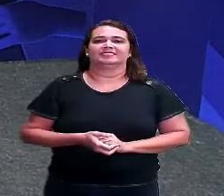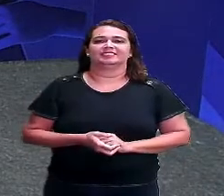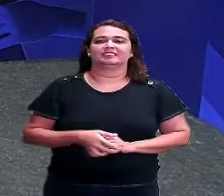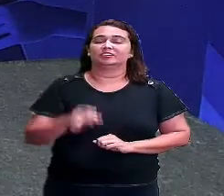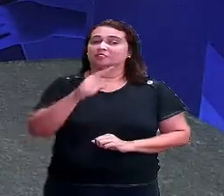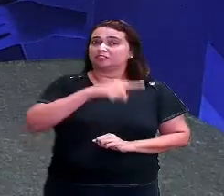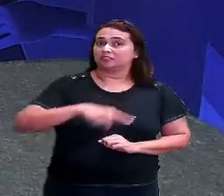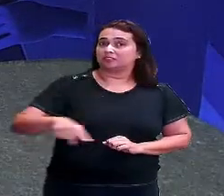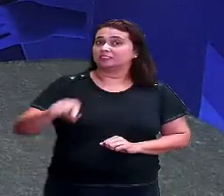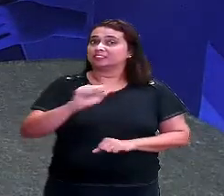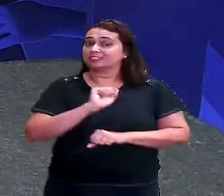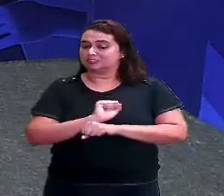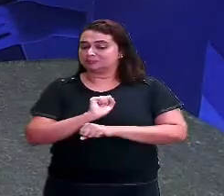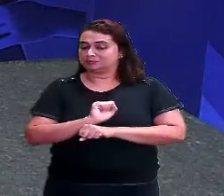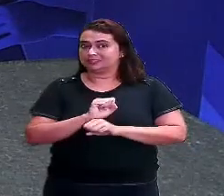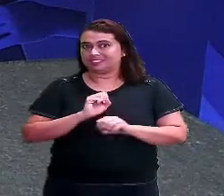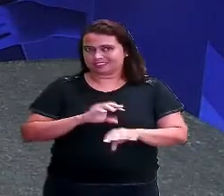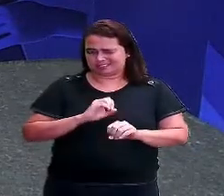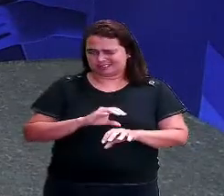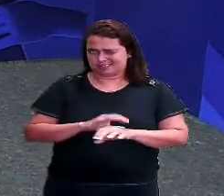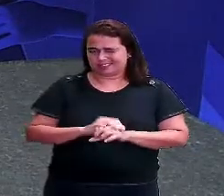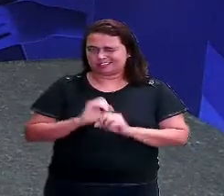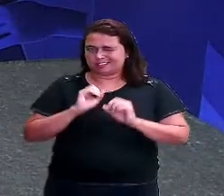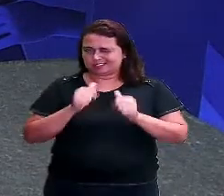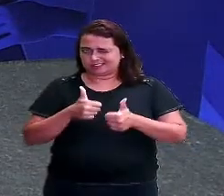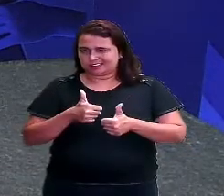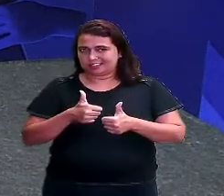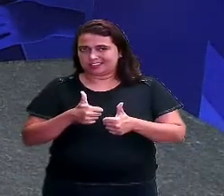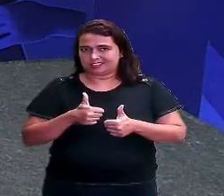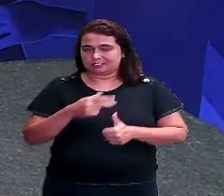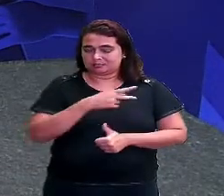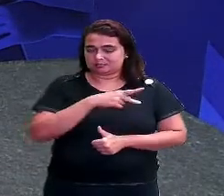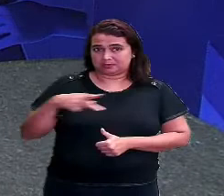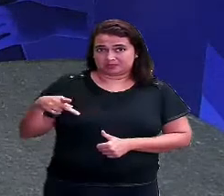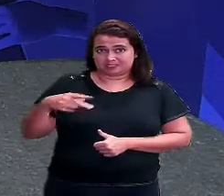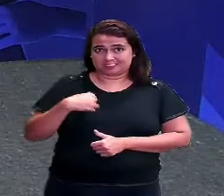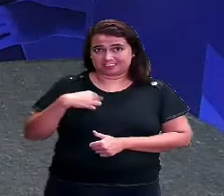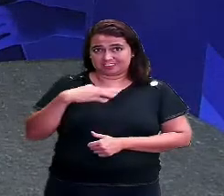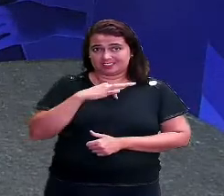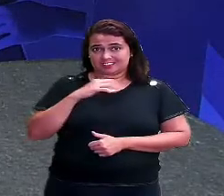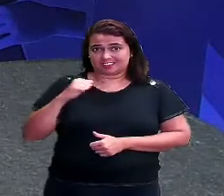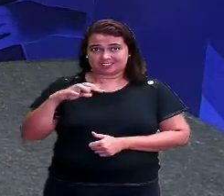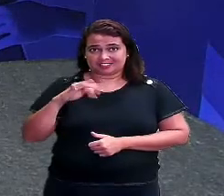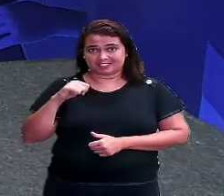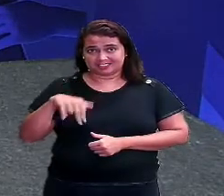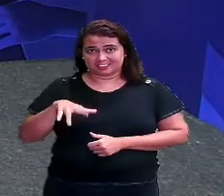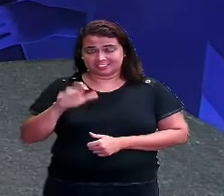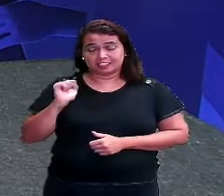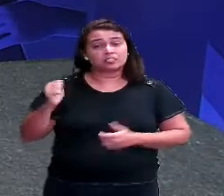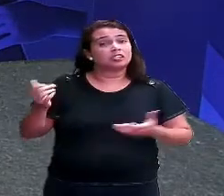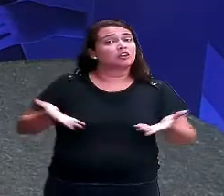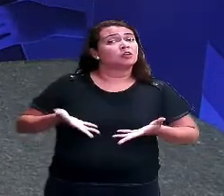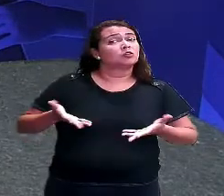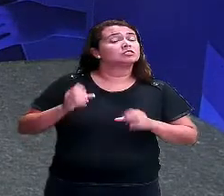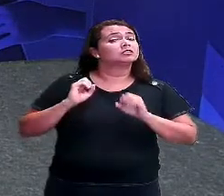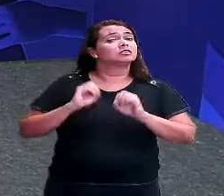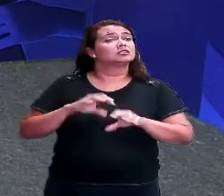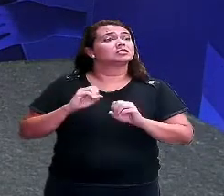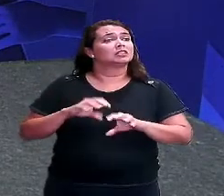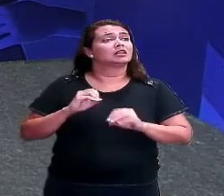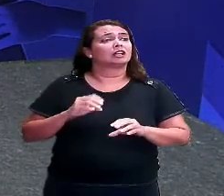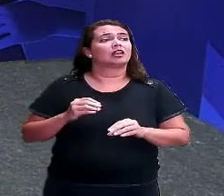pronto para mais uma aula aqui com a professora Tatiane. E hoje, nossa aula será uma